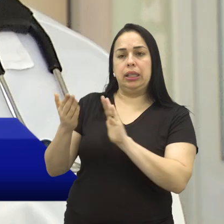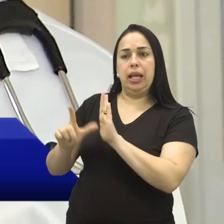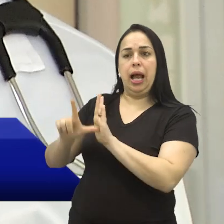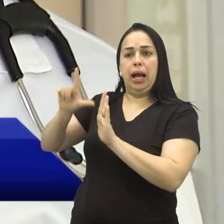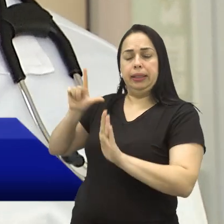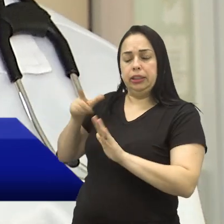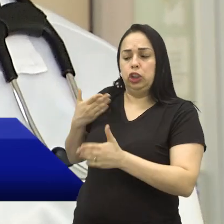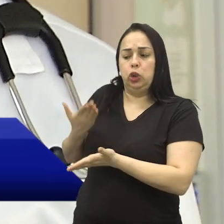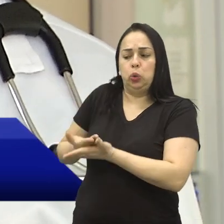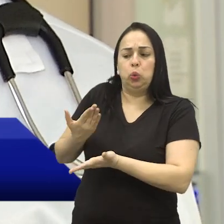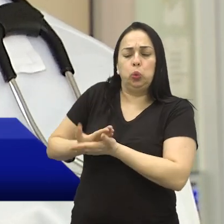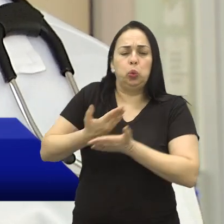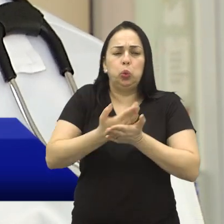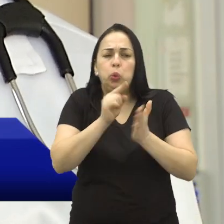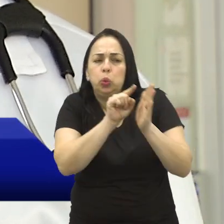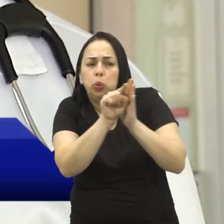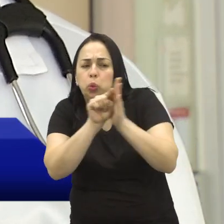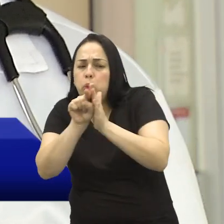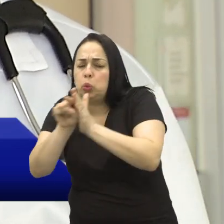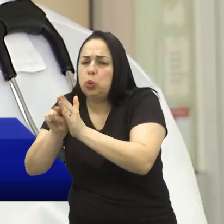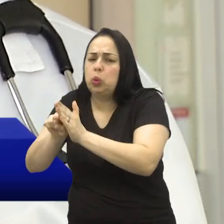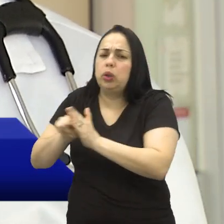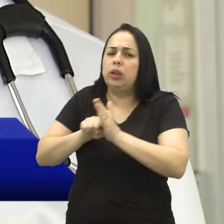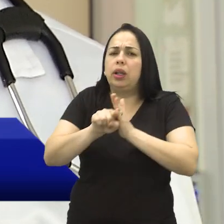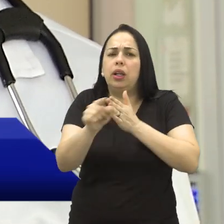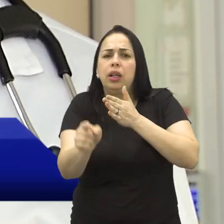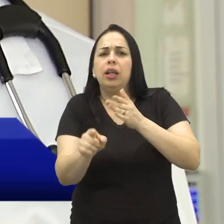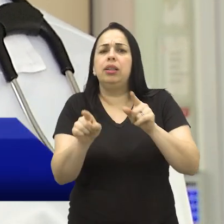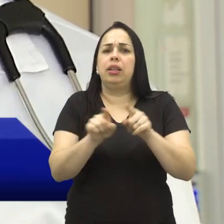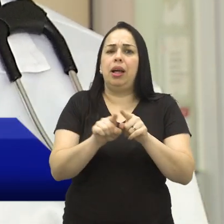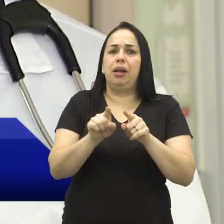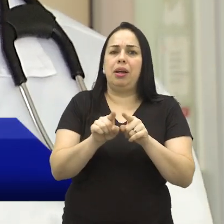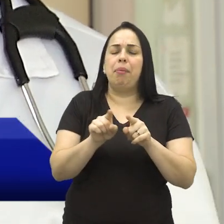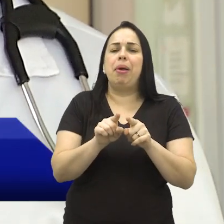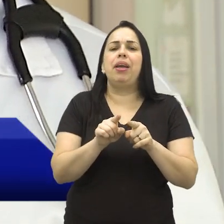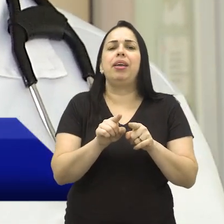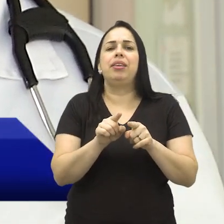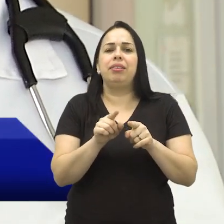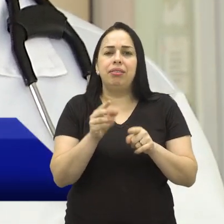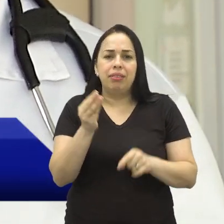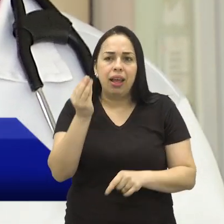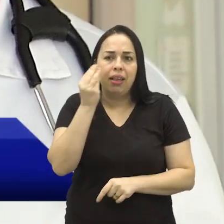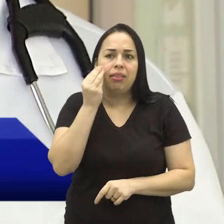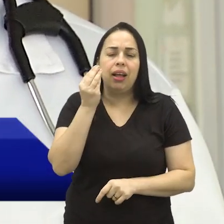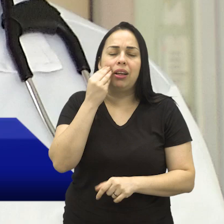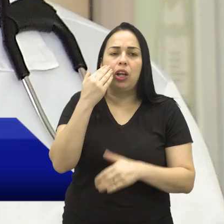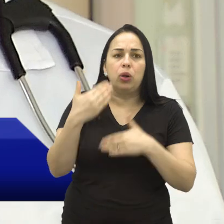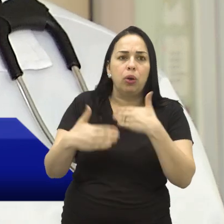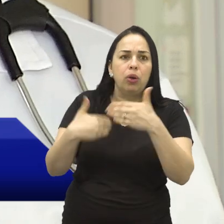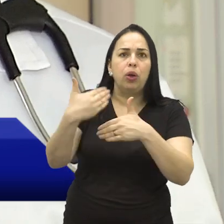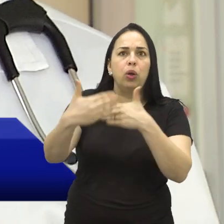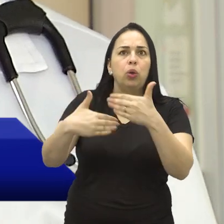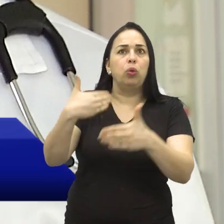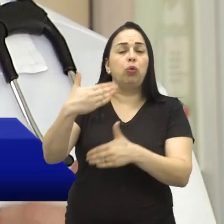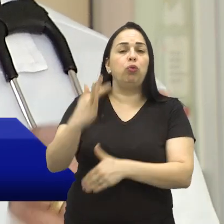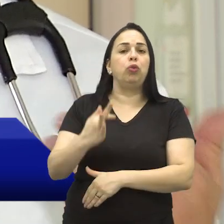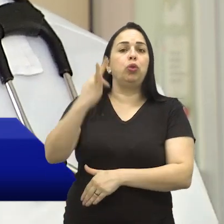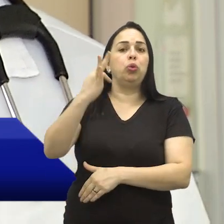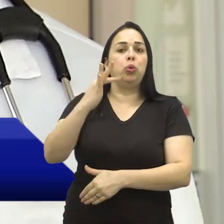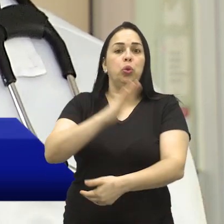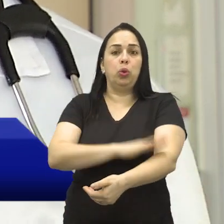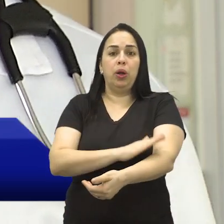de estudos clínicos populacionais e pela questão epidemiológica de redução de riscos futuros de